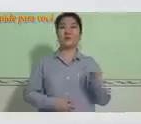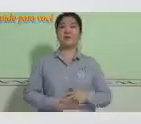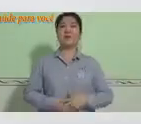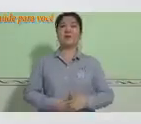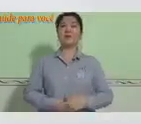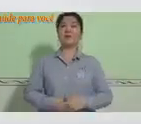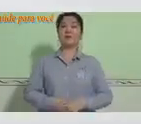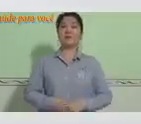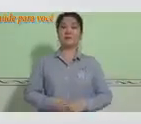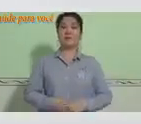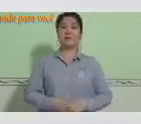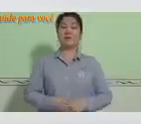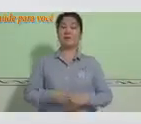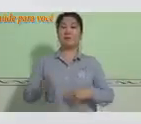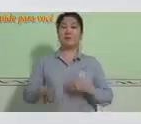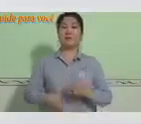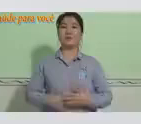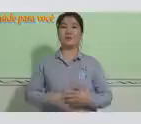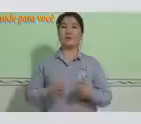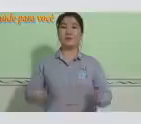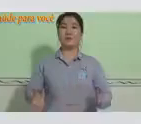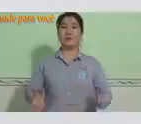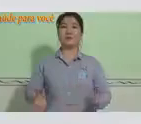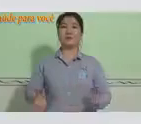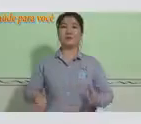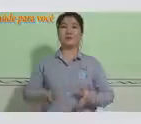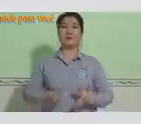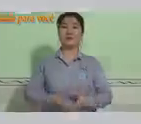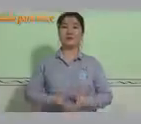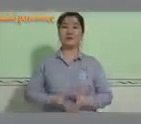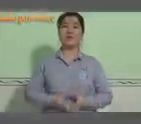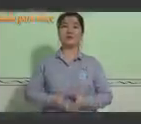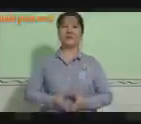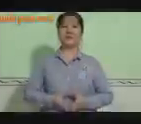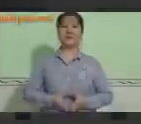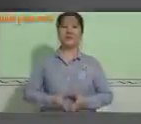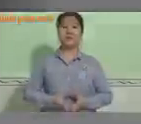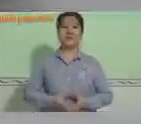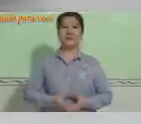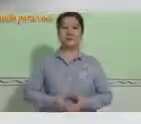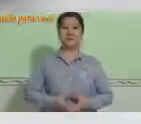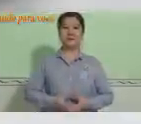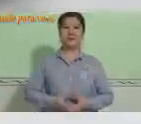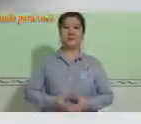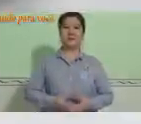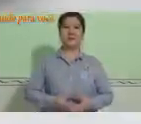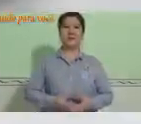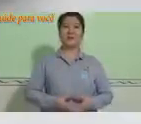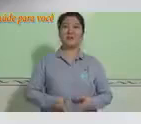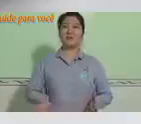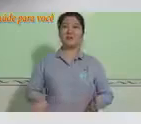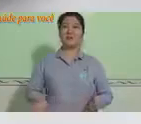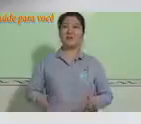pode surgir em qualquer fase da vida, vírgula. M B O R A S E J M A I S F R E Q U E N T A